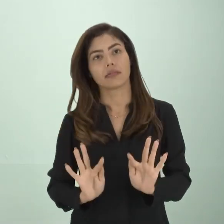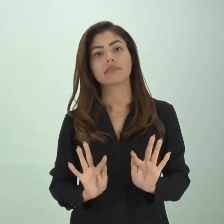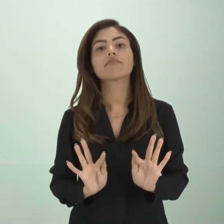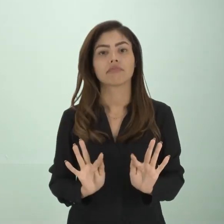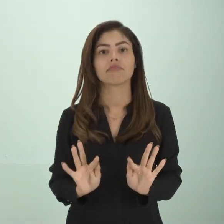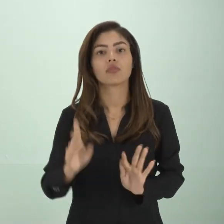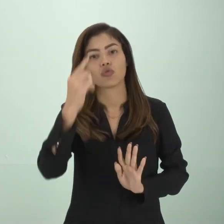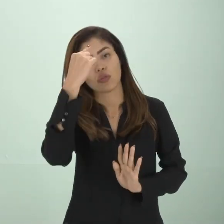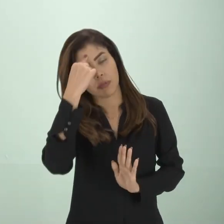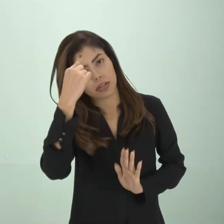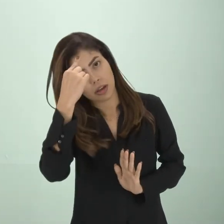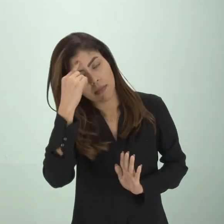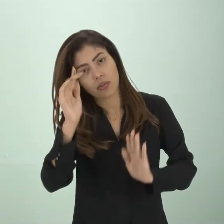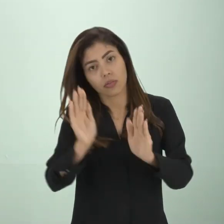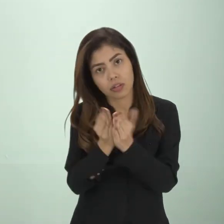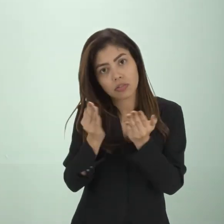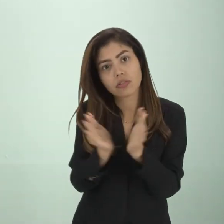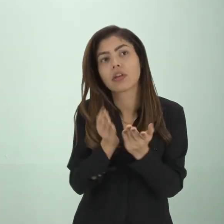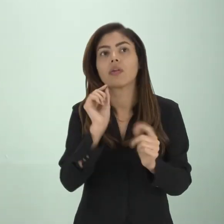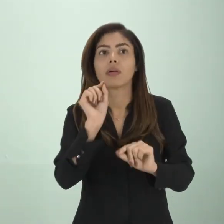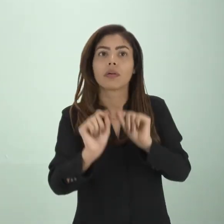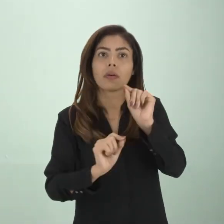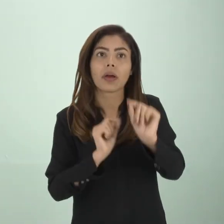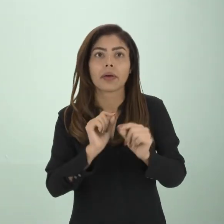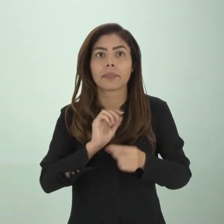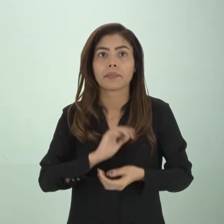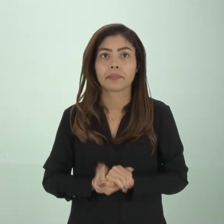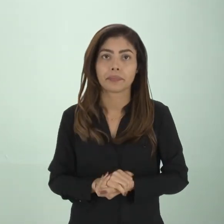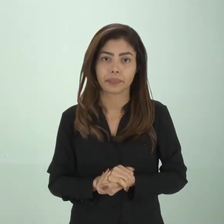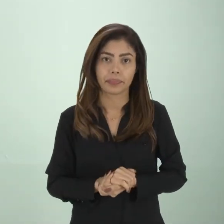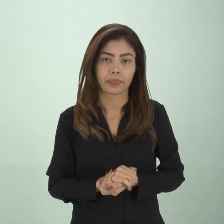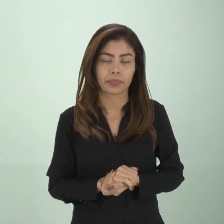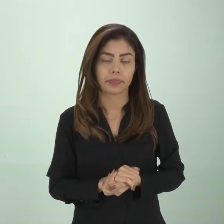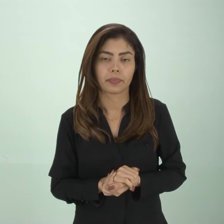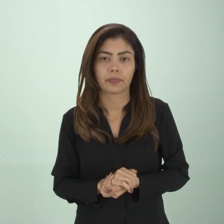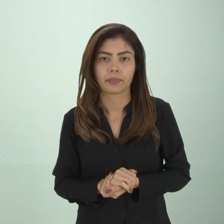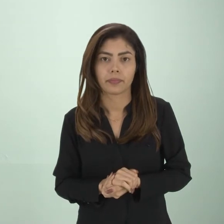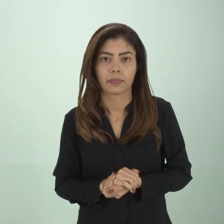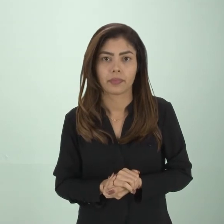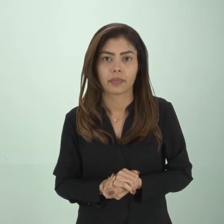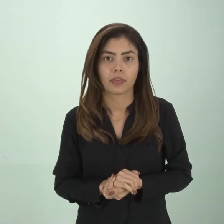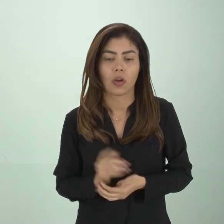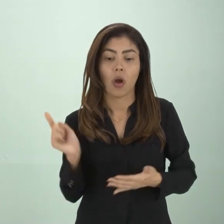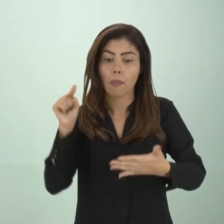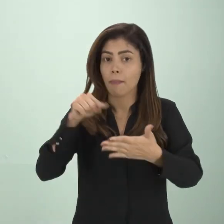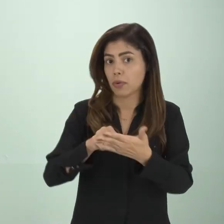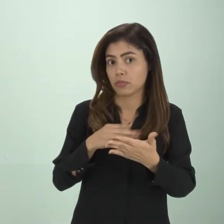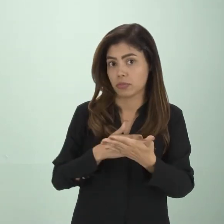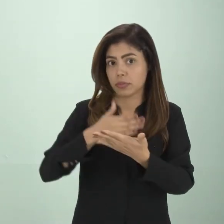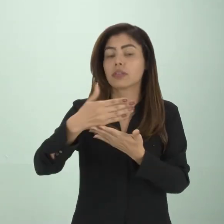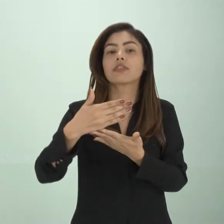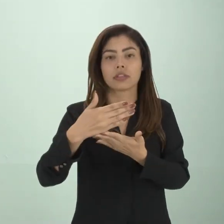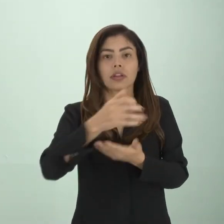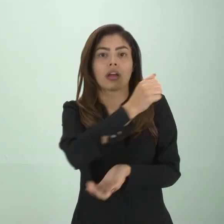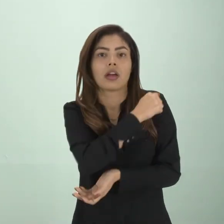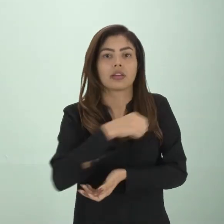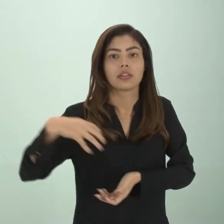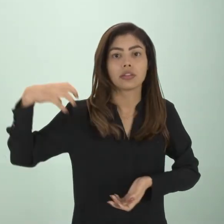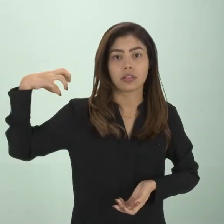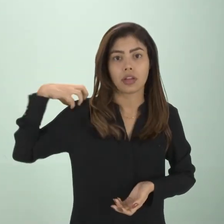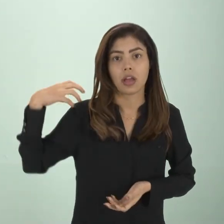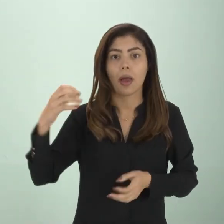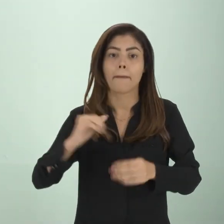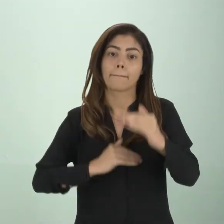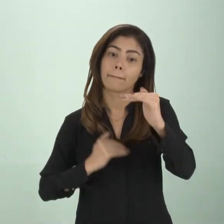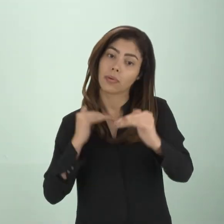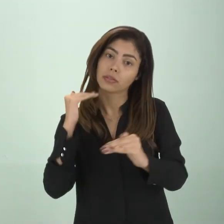Suma Teológica, dizendo que o seguinte, aquele fim último do qual Aristóteles